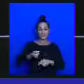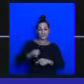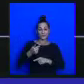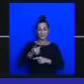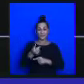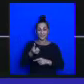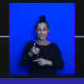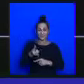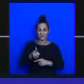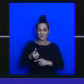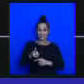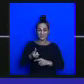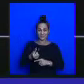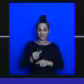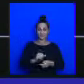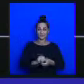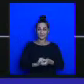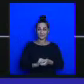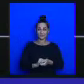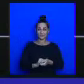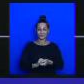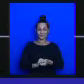76.